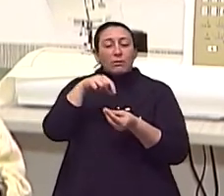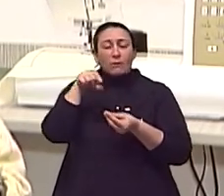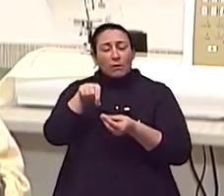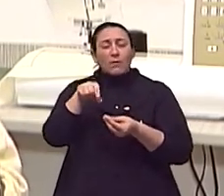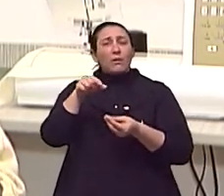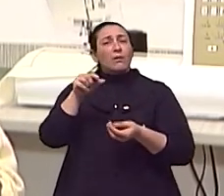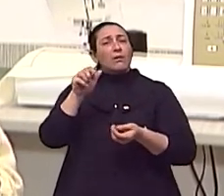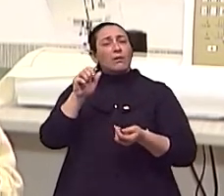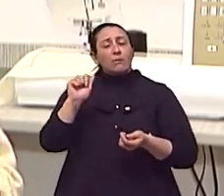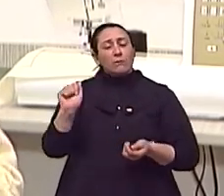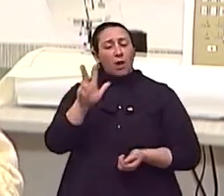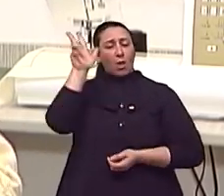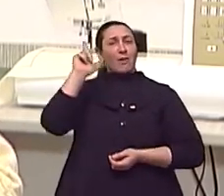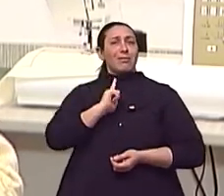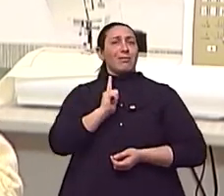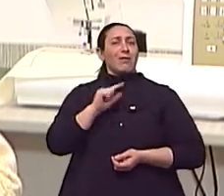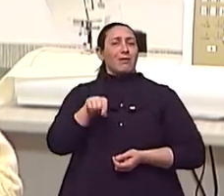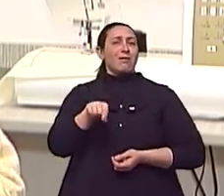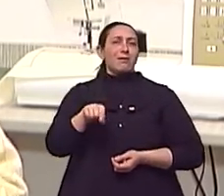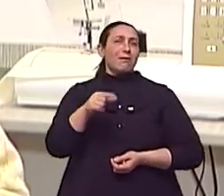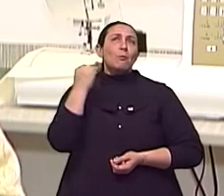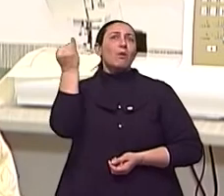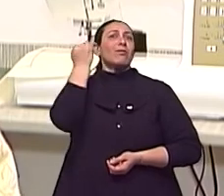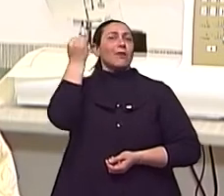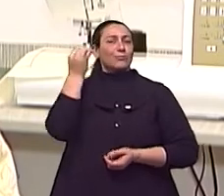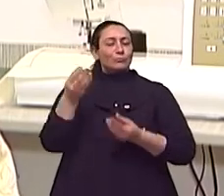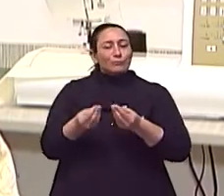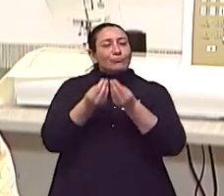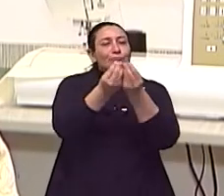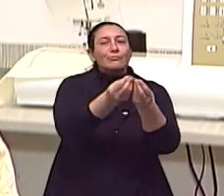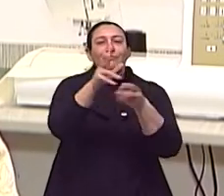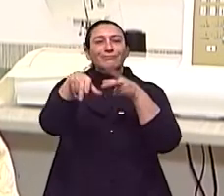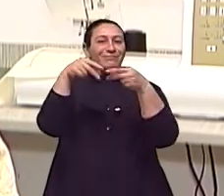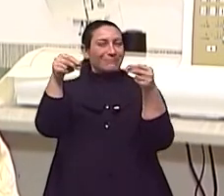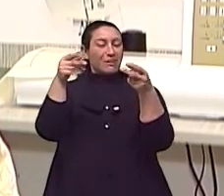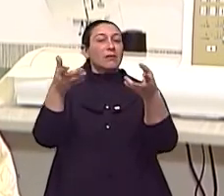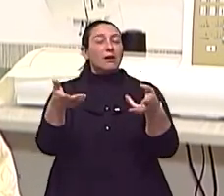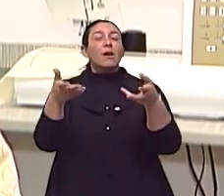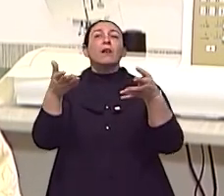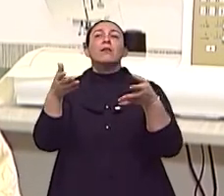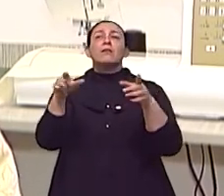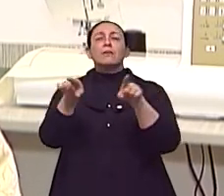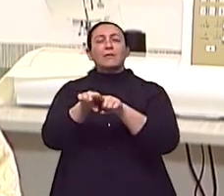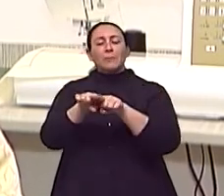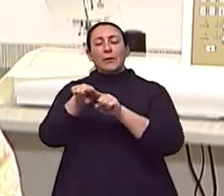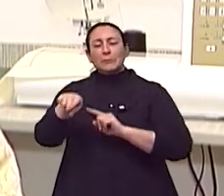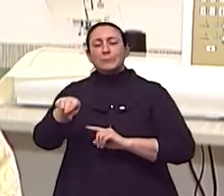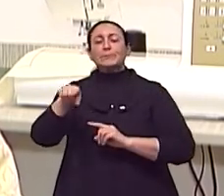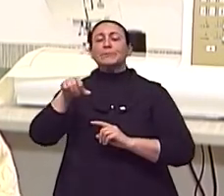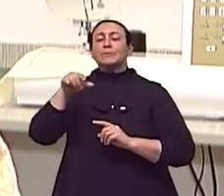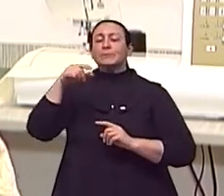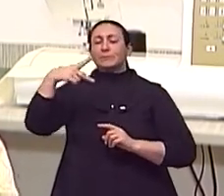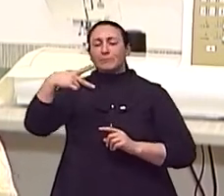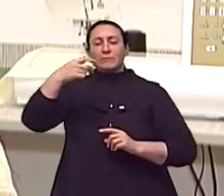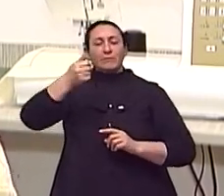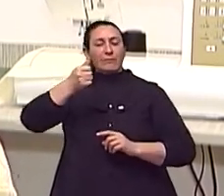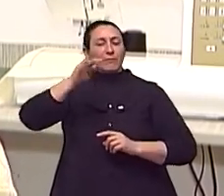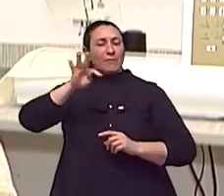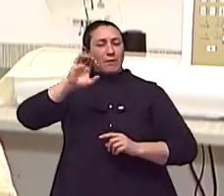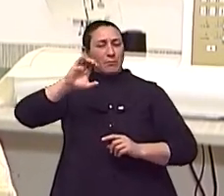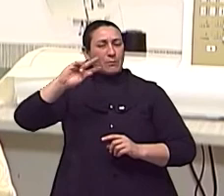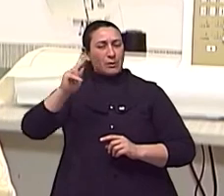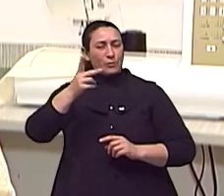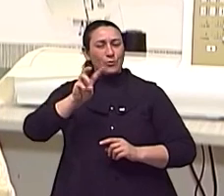não é bom então eu eu patchwork também a essas colchas